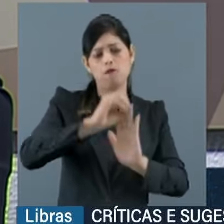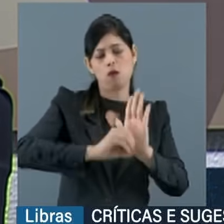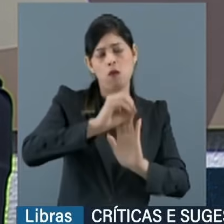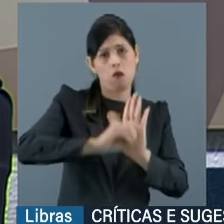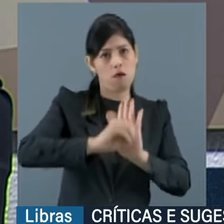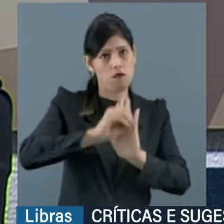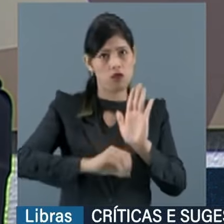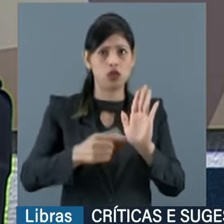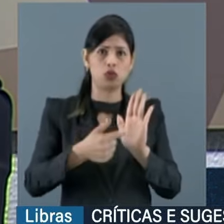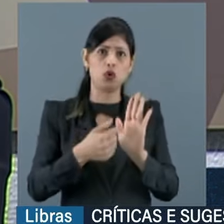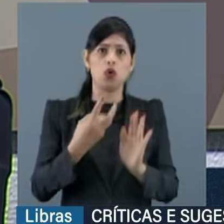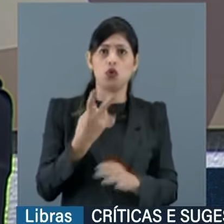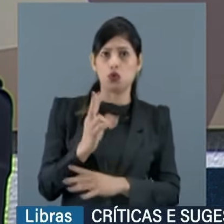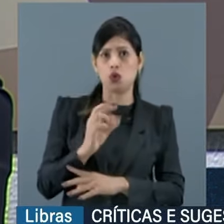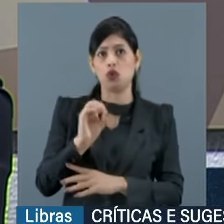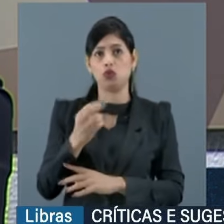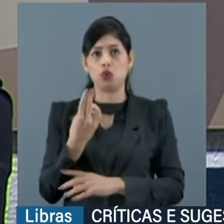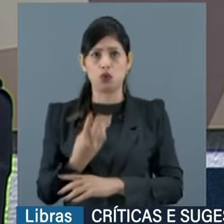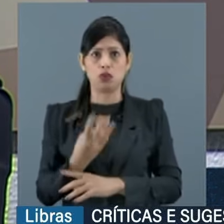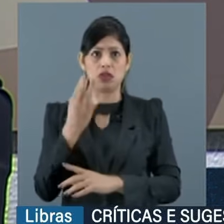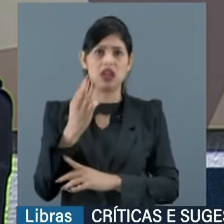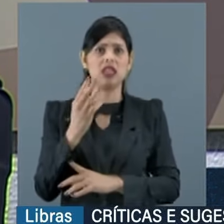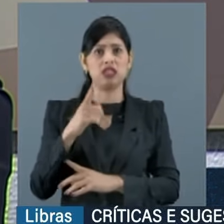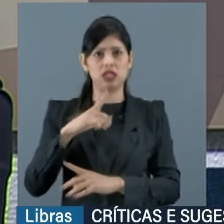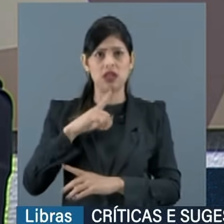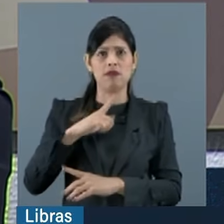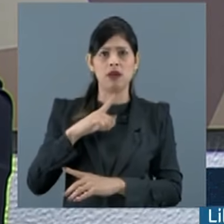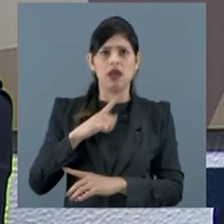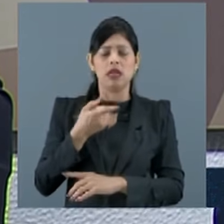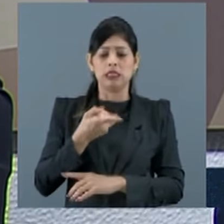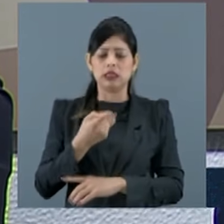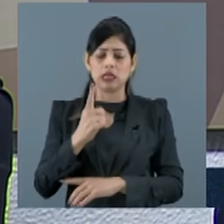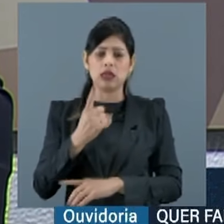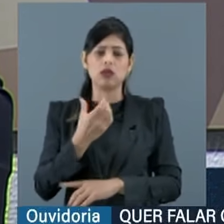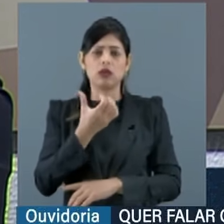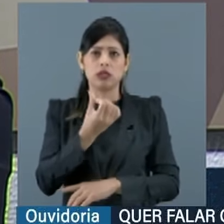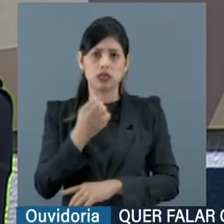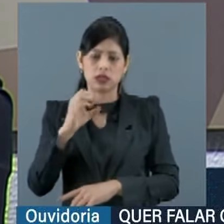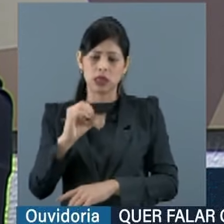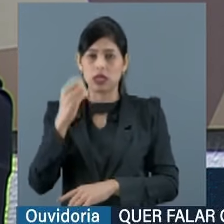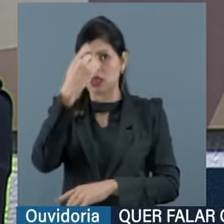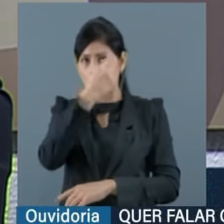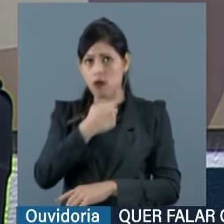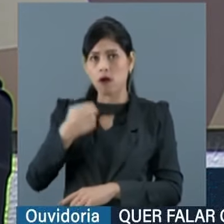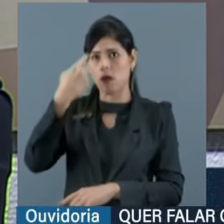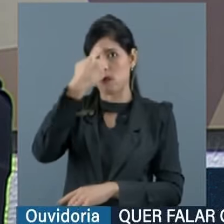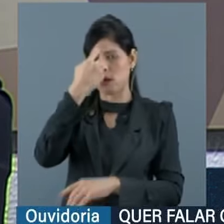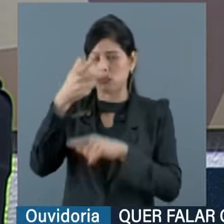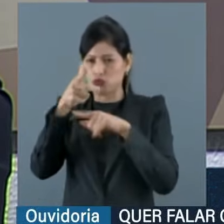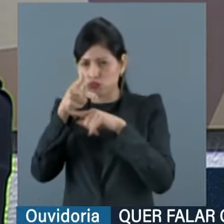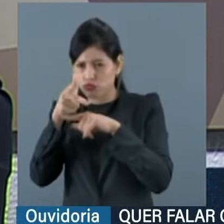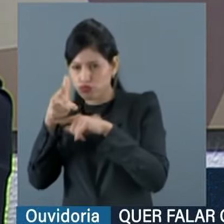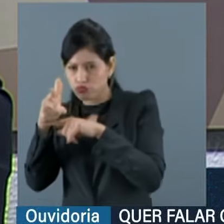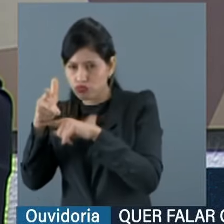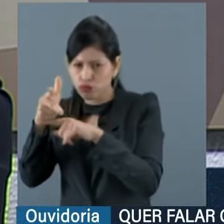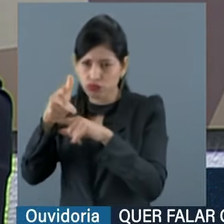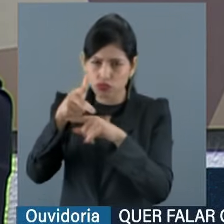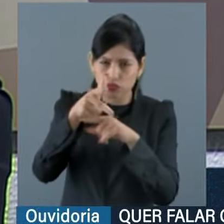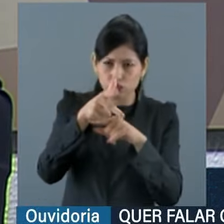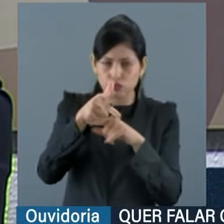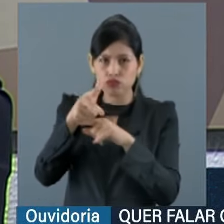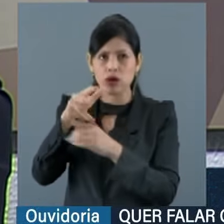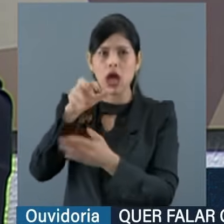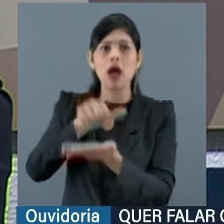CPI. Estão lá 160 horas, mais ou menos, de filmagem. Agora, eu lembro que o Ministério da Justiça não foi